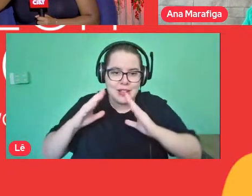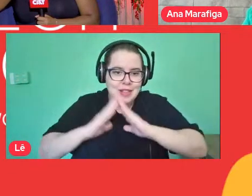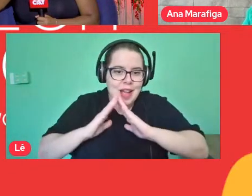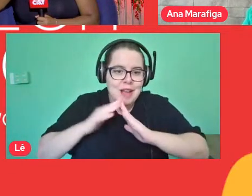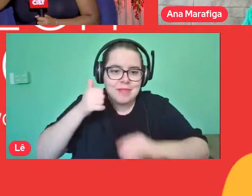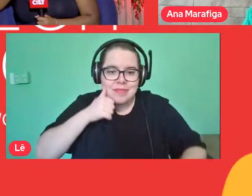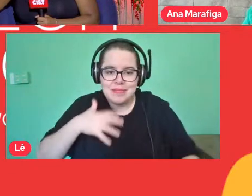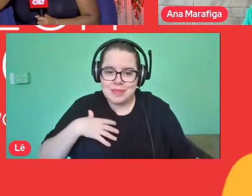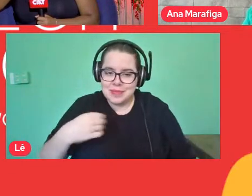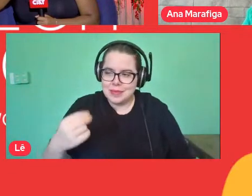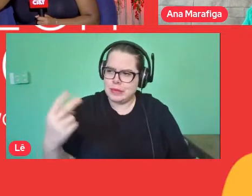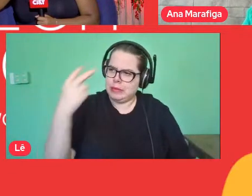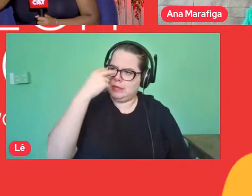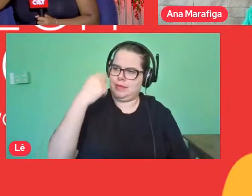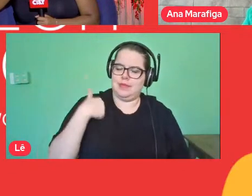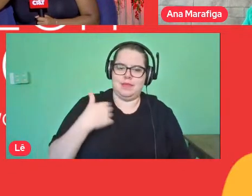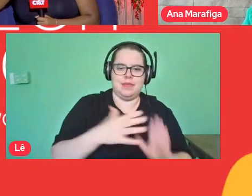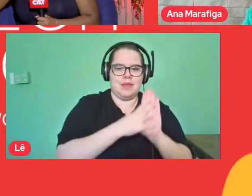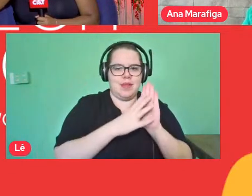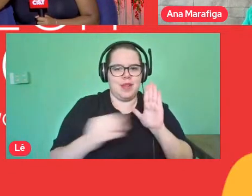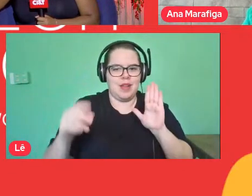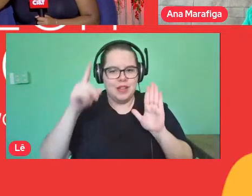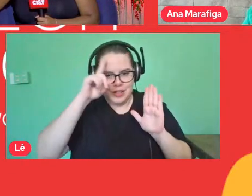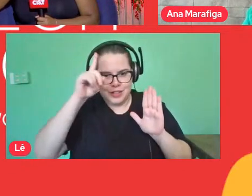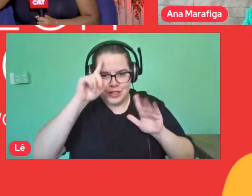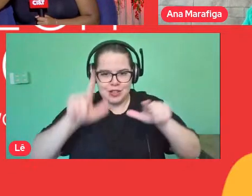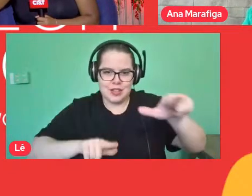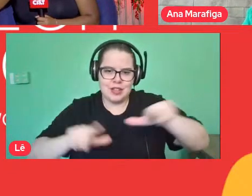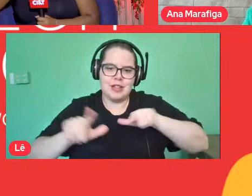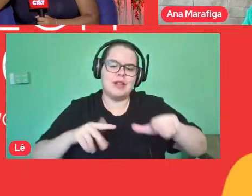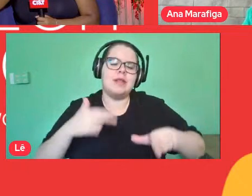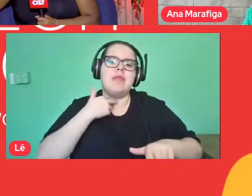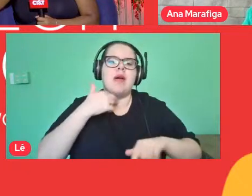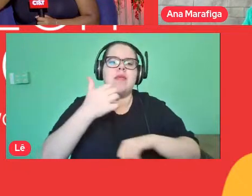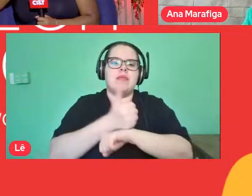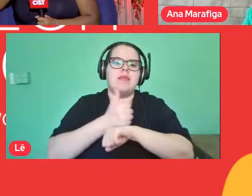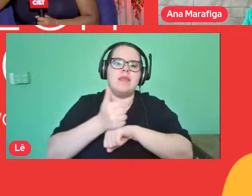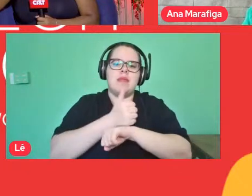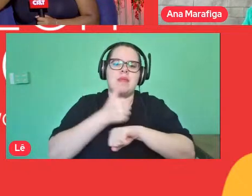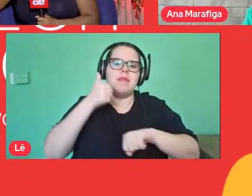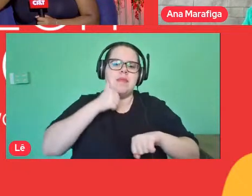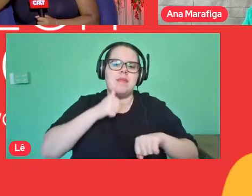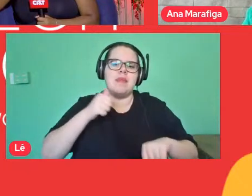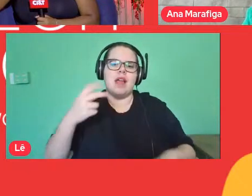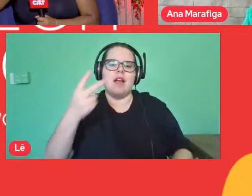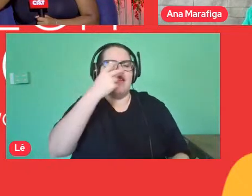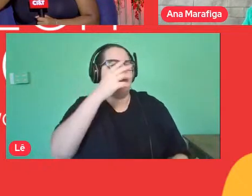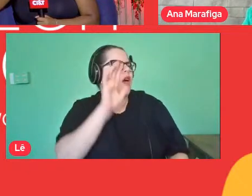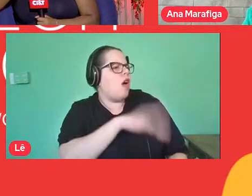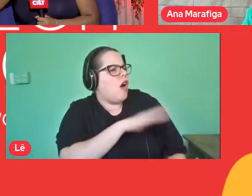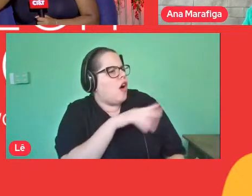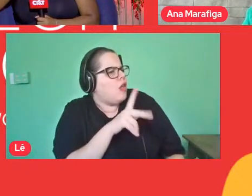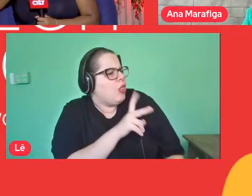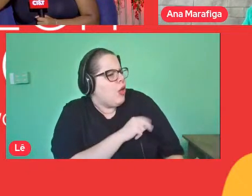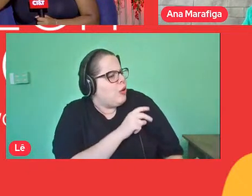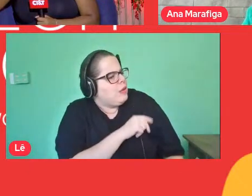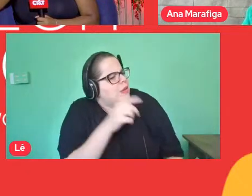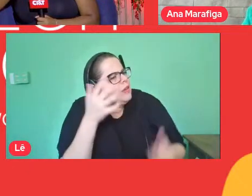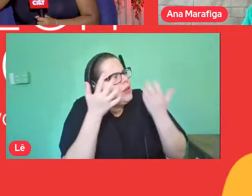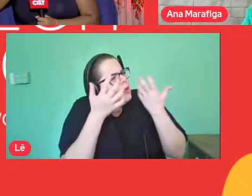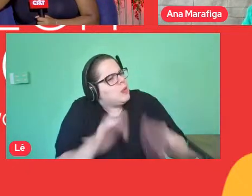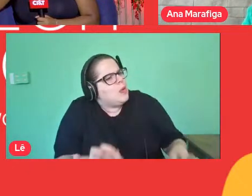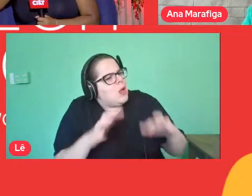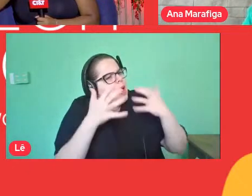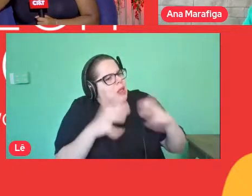estão tão próximo de mim, me vendo no dia a dia trabalhar, eu não posso ser uma profissional que minhas filhas olhem e falam, meu Deus, eu não quero isso para mim, eu não quero isso.